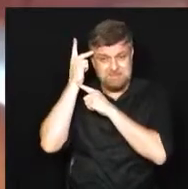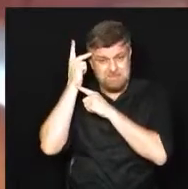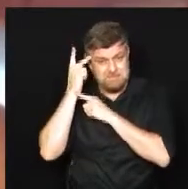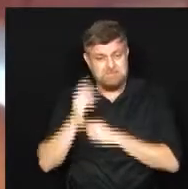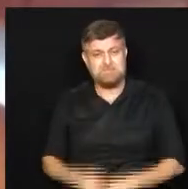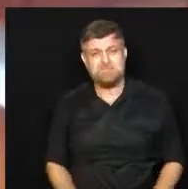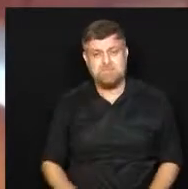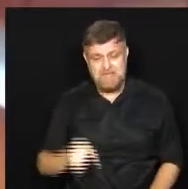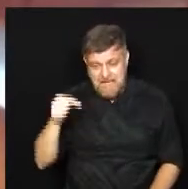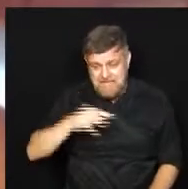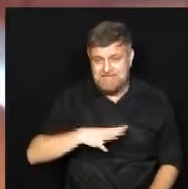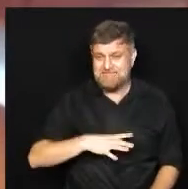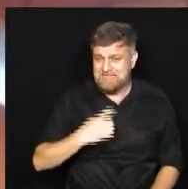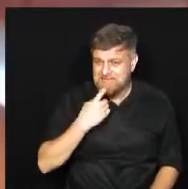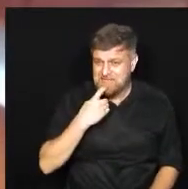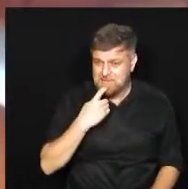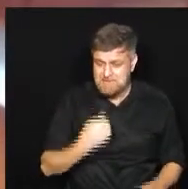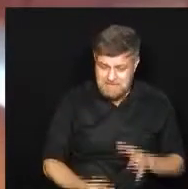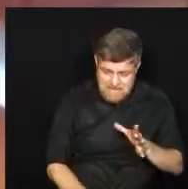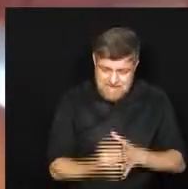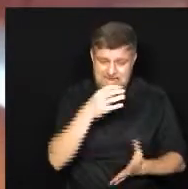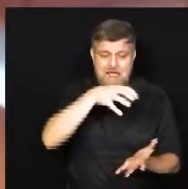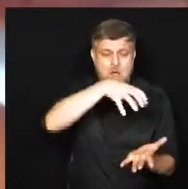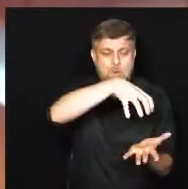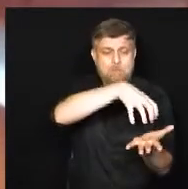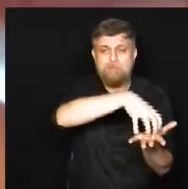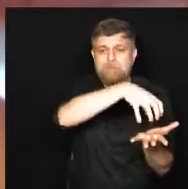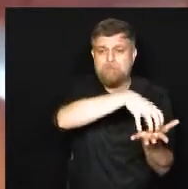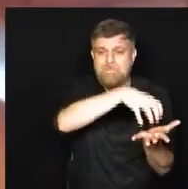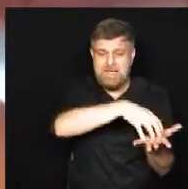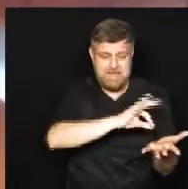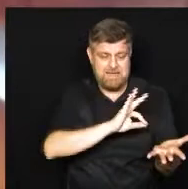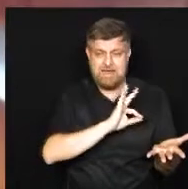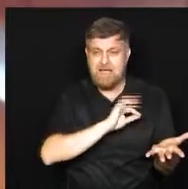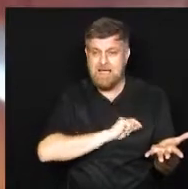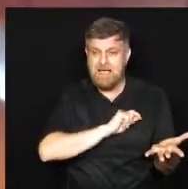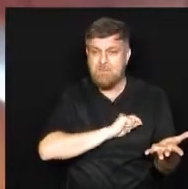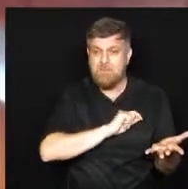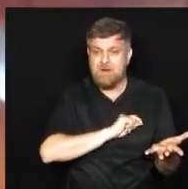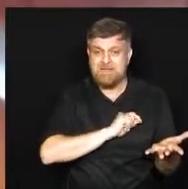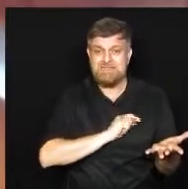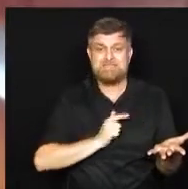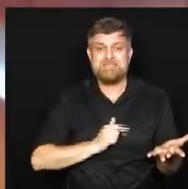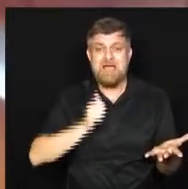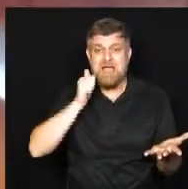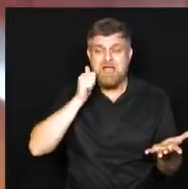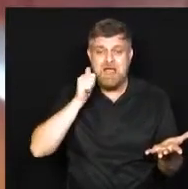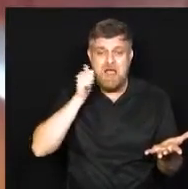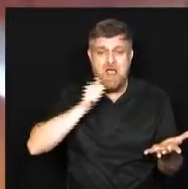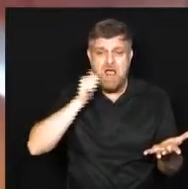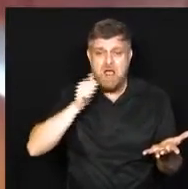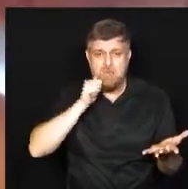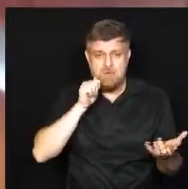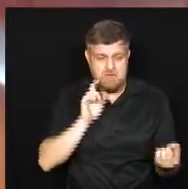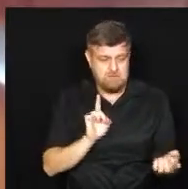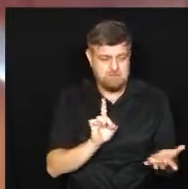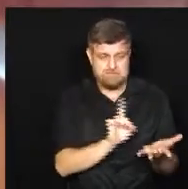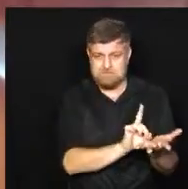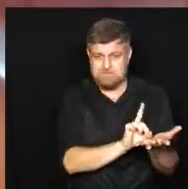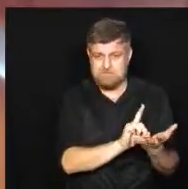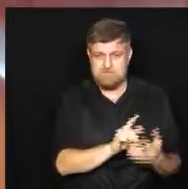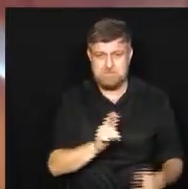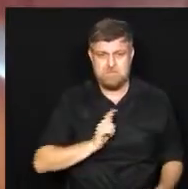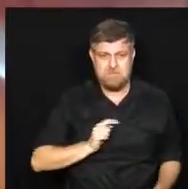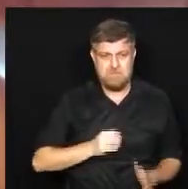a necessidade de se criar em Campinas uma vara especializada em violência doméstica e familiar.